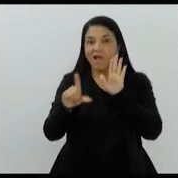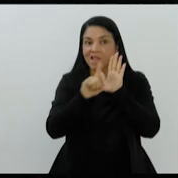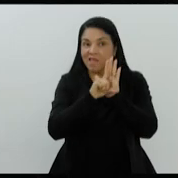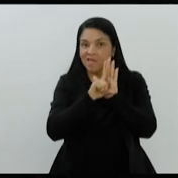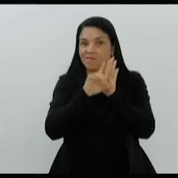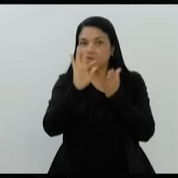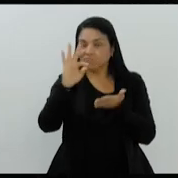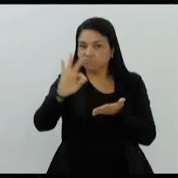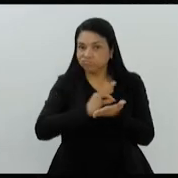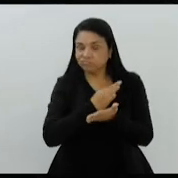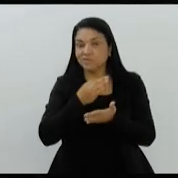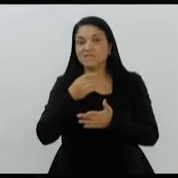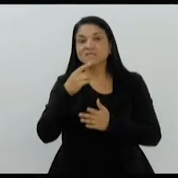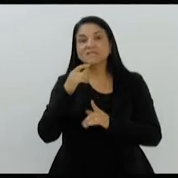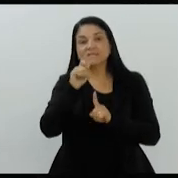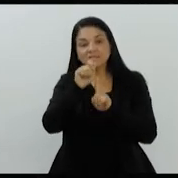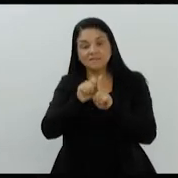de